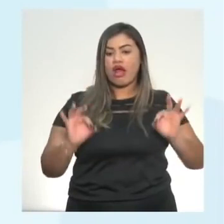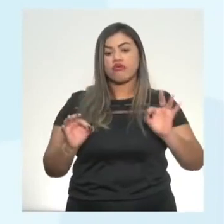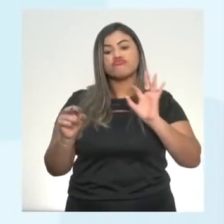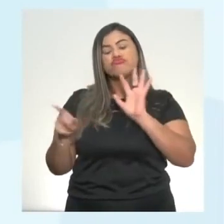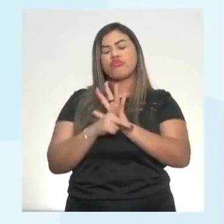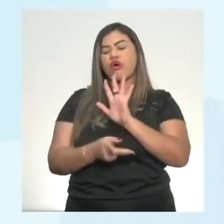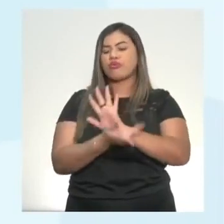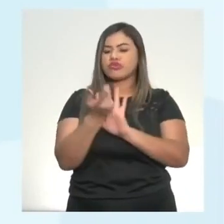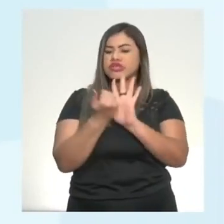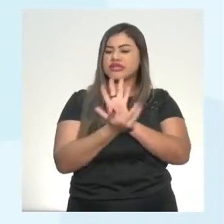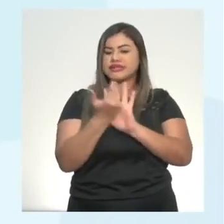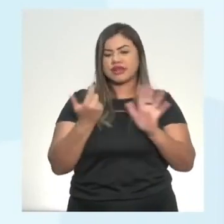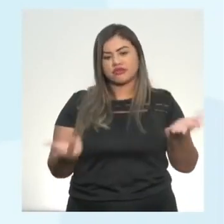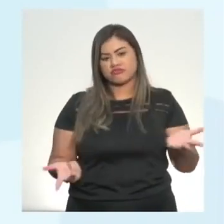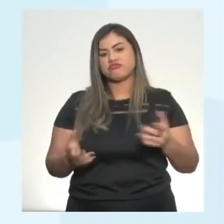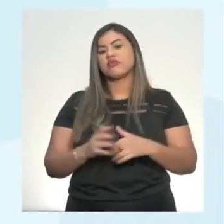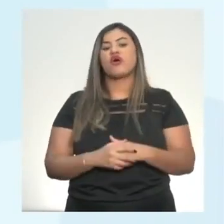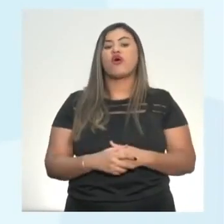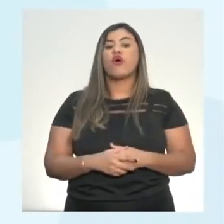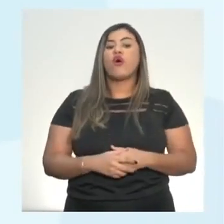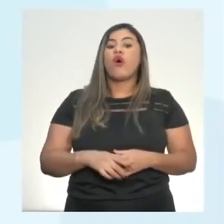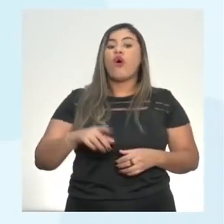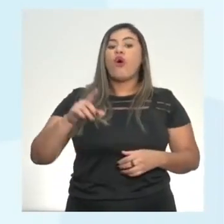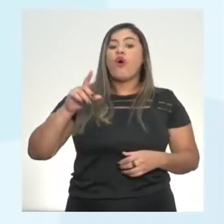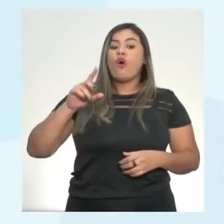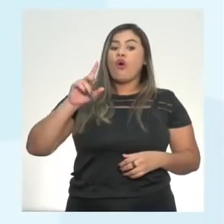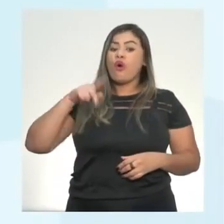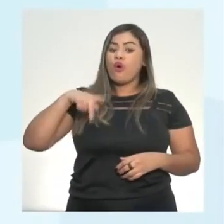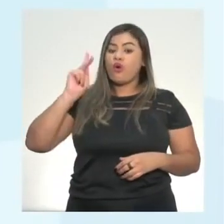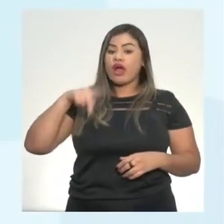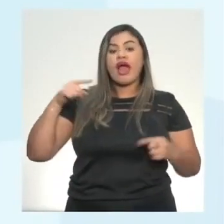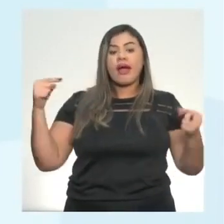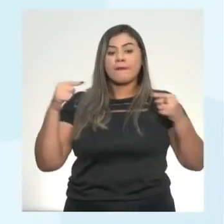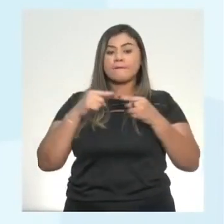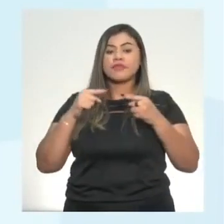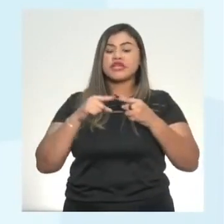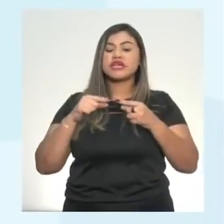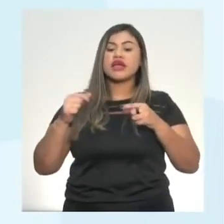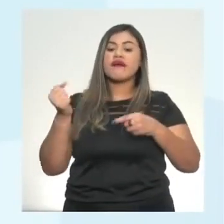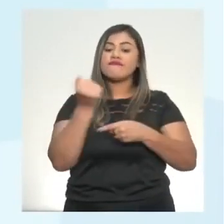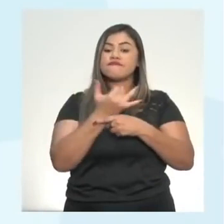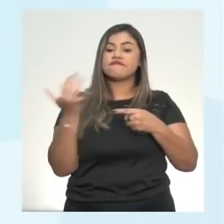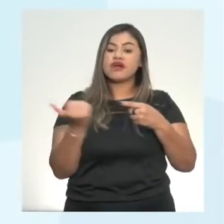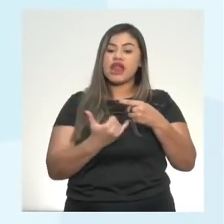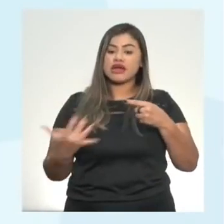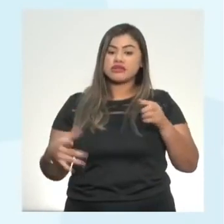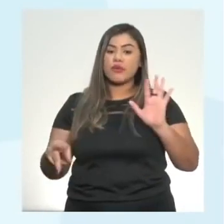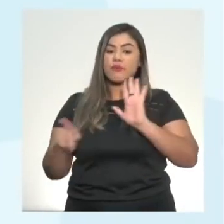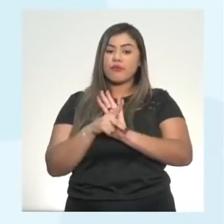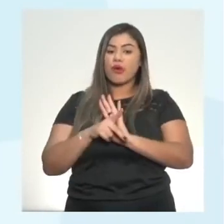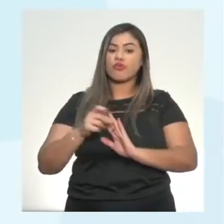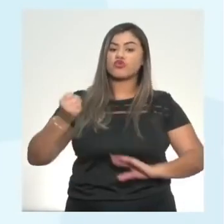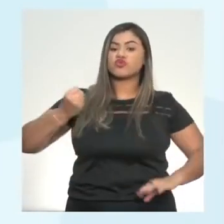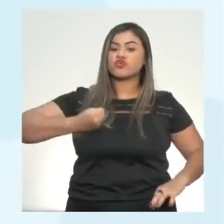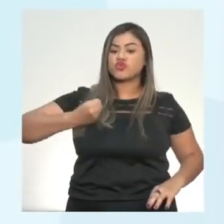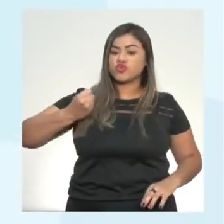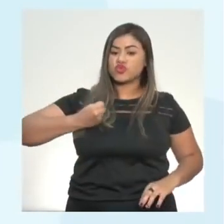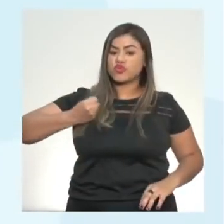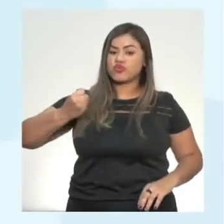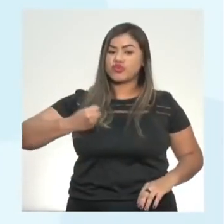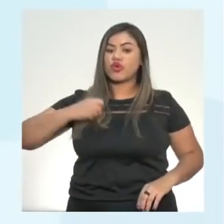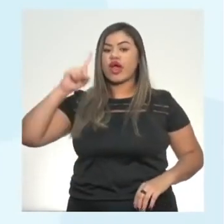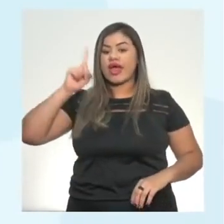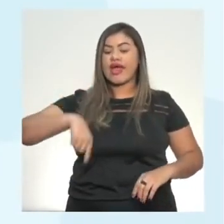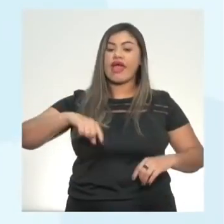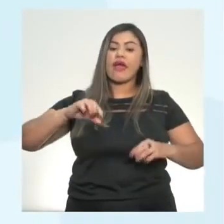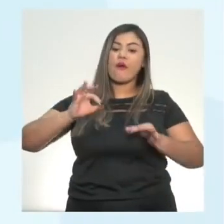figuras. Observe, razão de semelhança K é uma fração onde o numerador é o